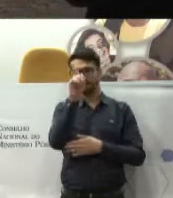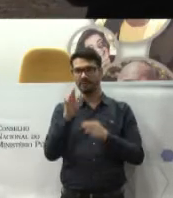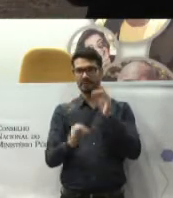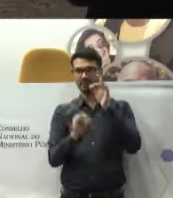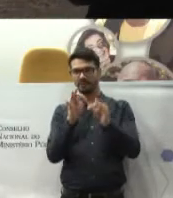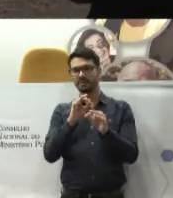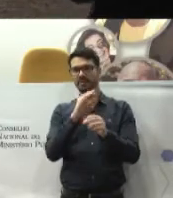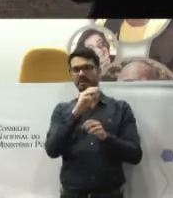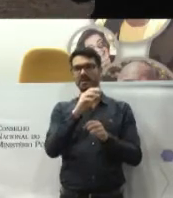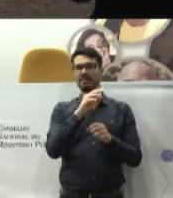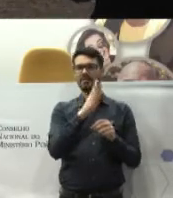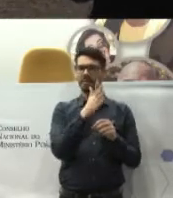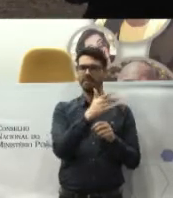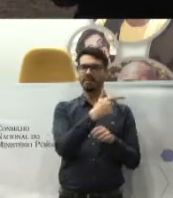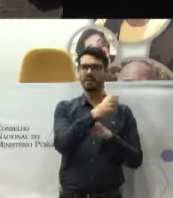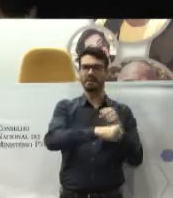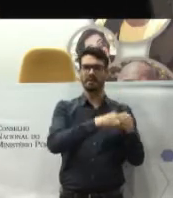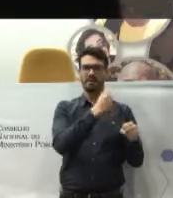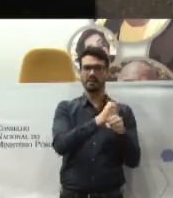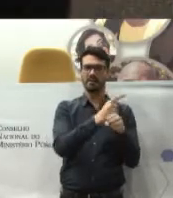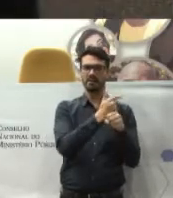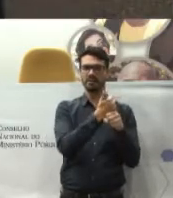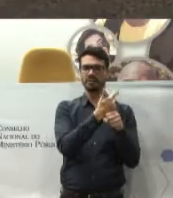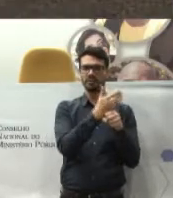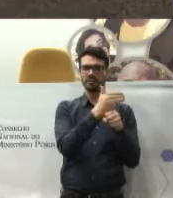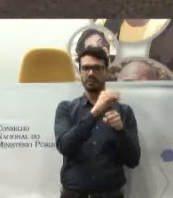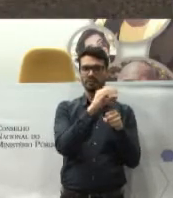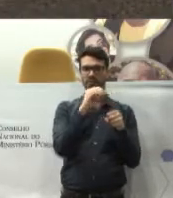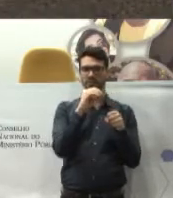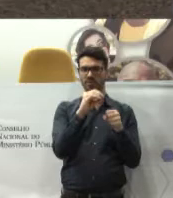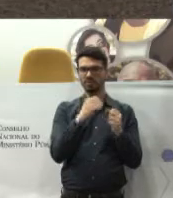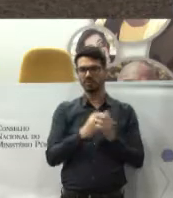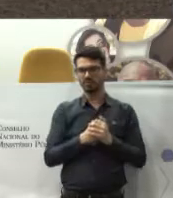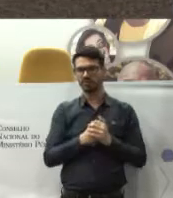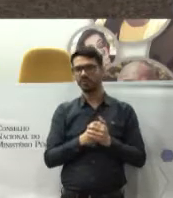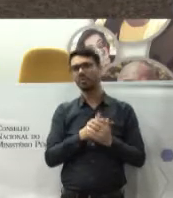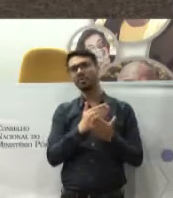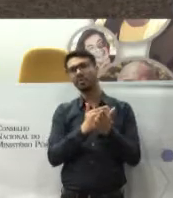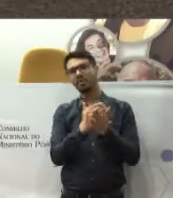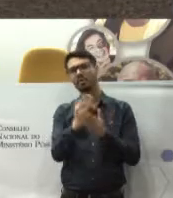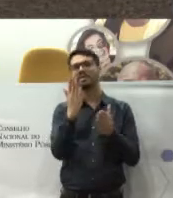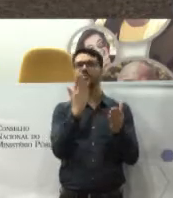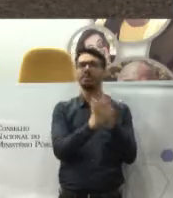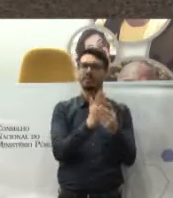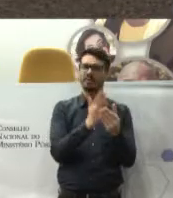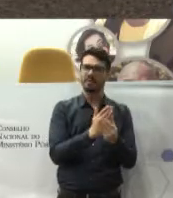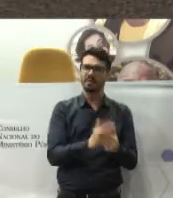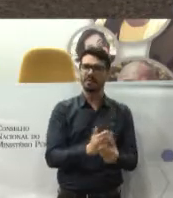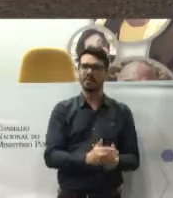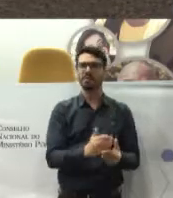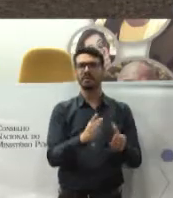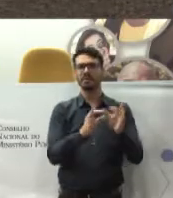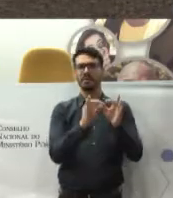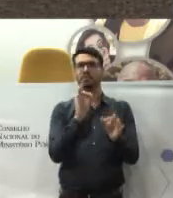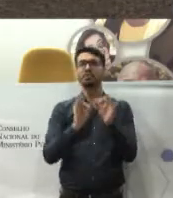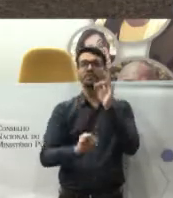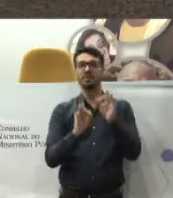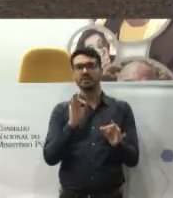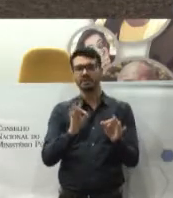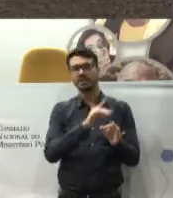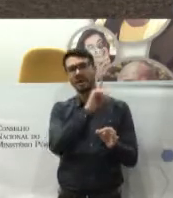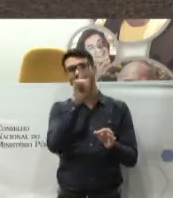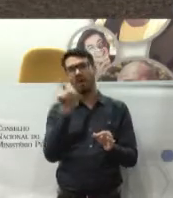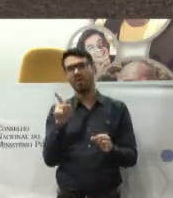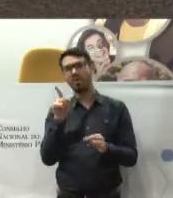no início dos anos 2000, bem no início da judicialização da saúde. E assim, eu não